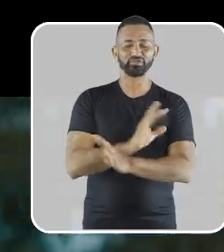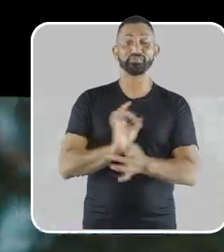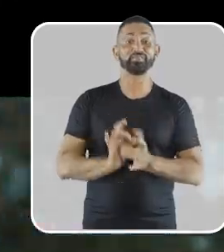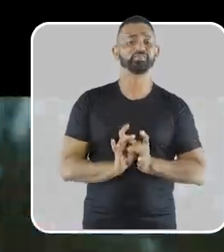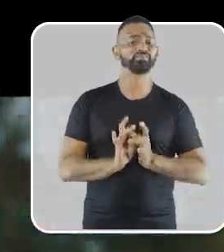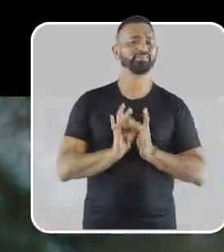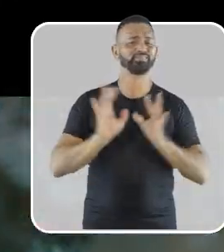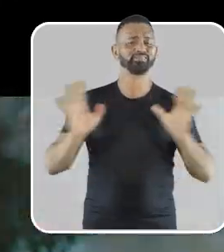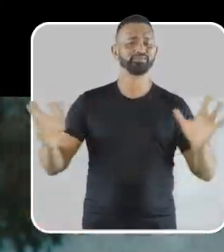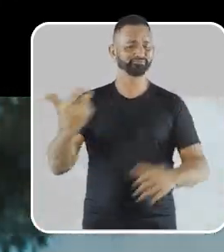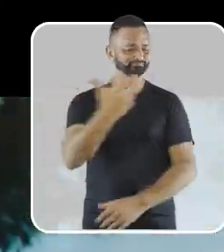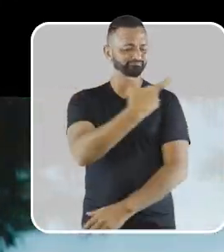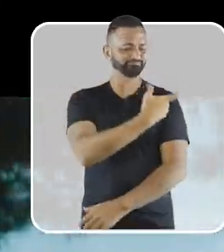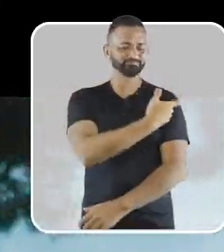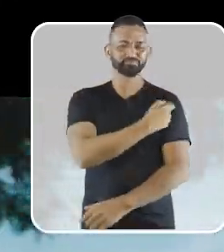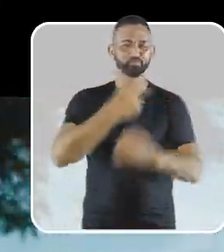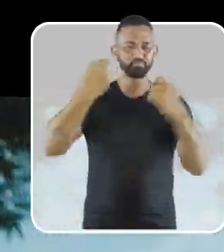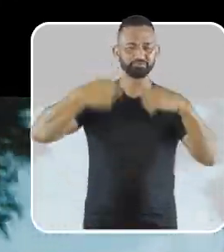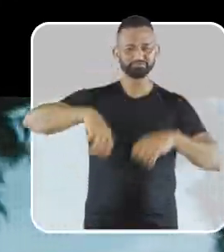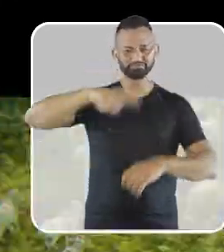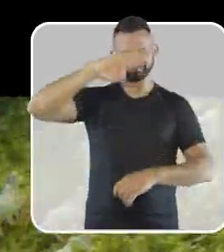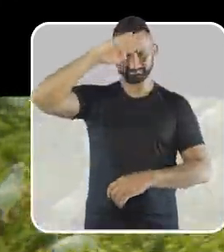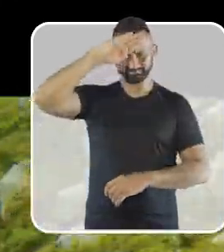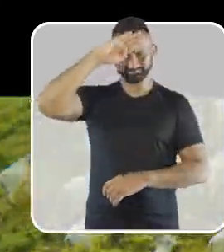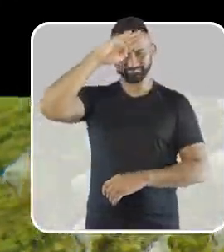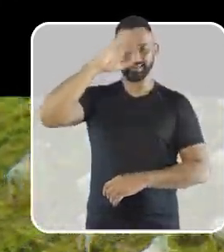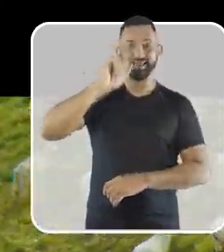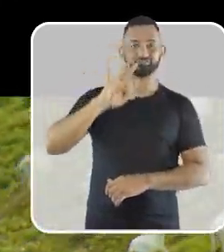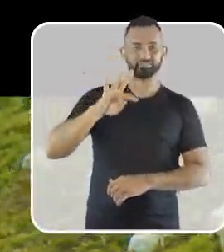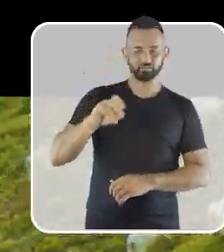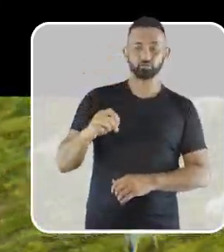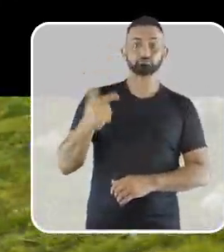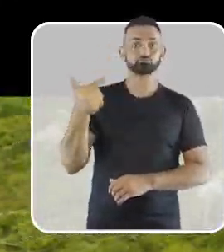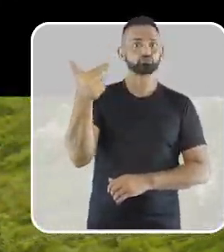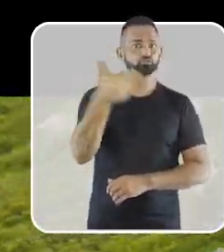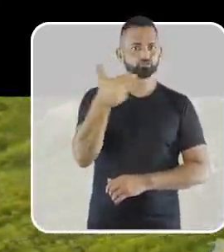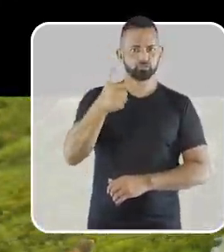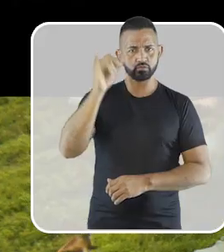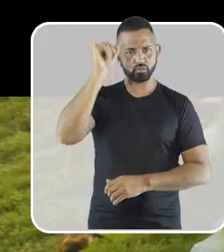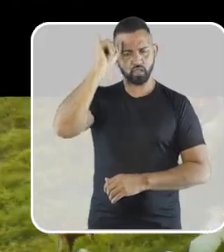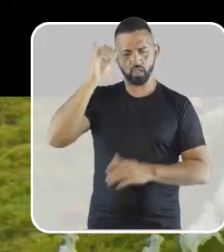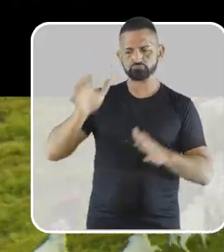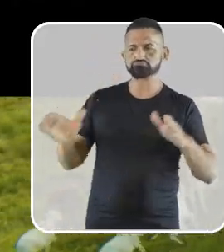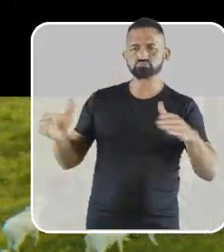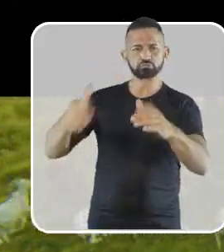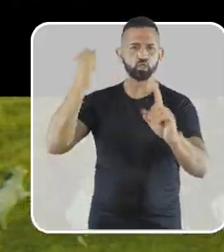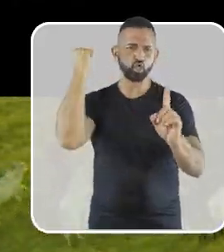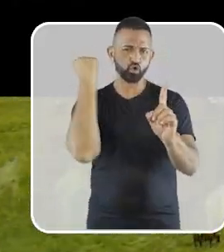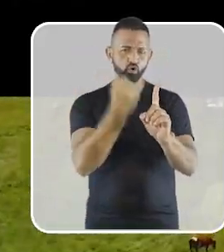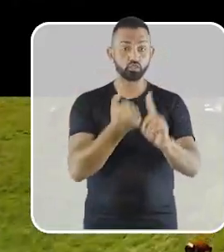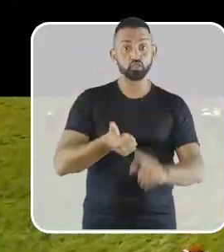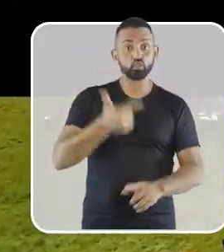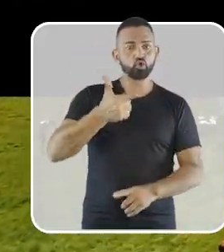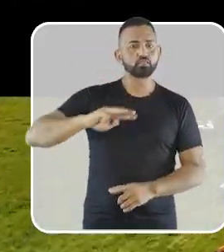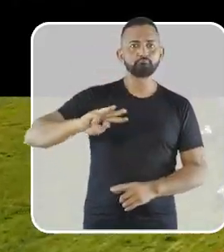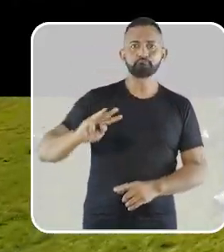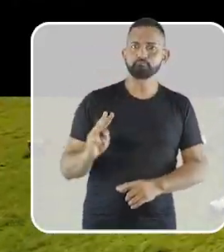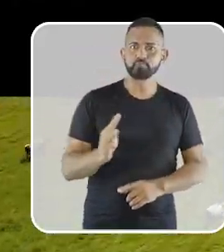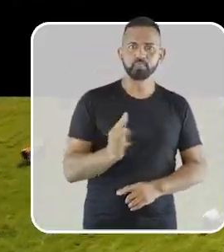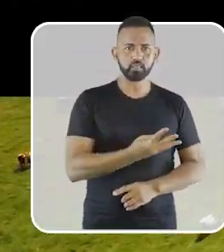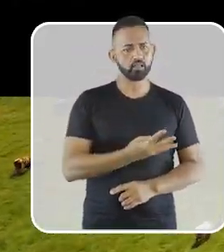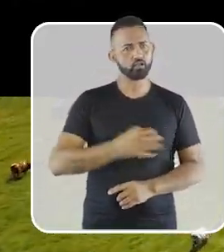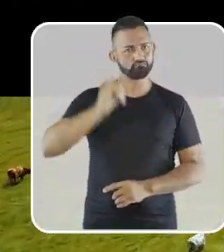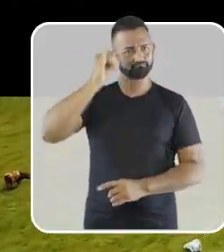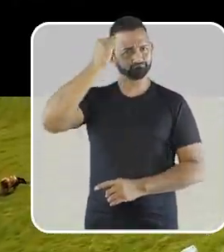de zona livre de aftosa sem vacinação. Tem o segundo maior rebanho de gado de corte do Nordeste. 12 milhões